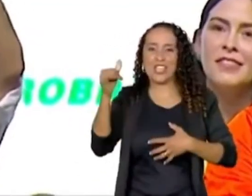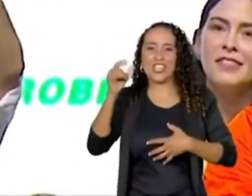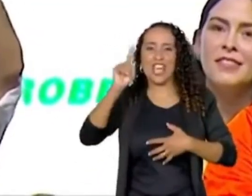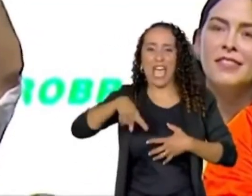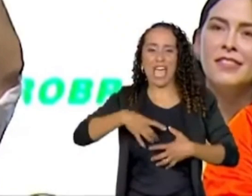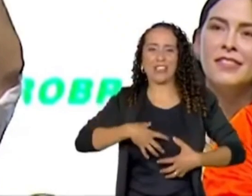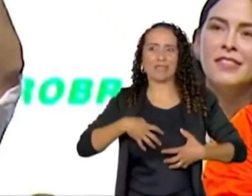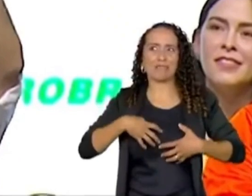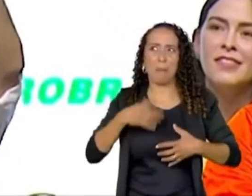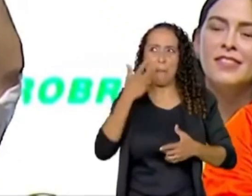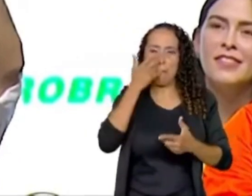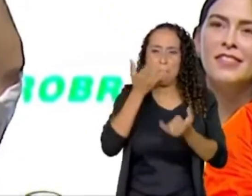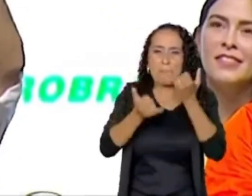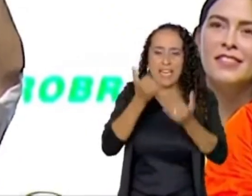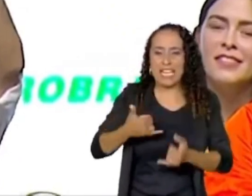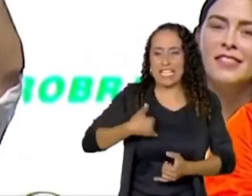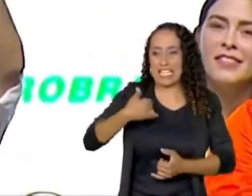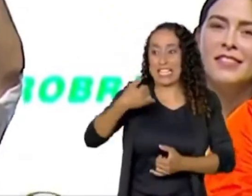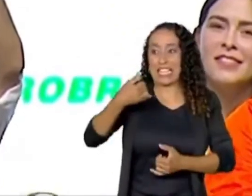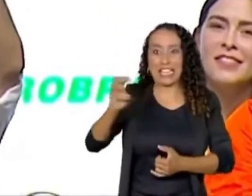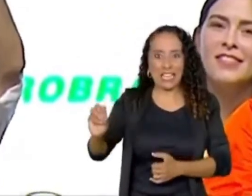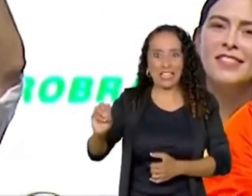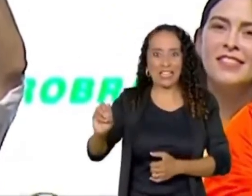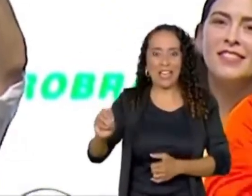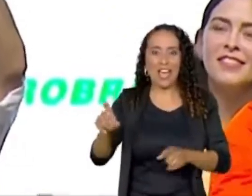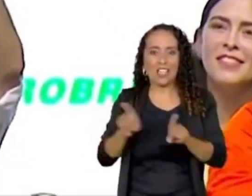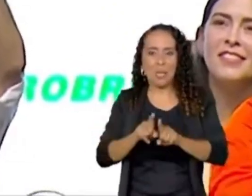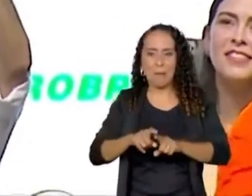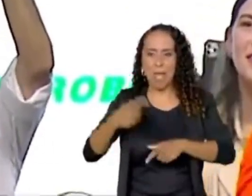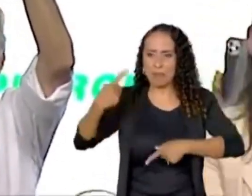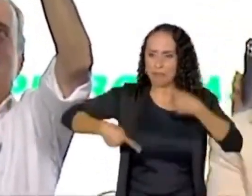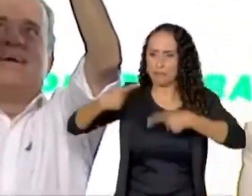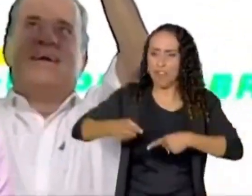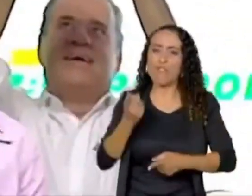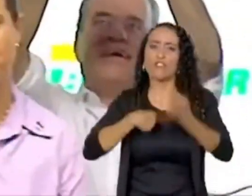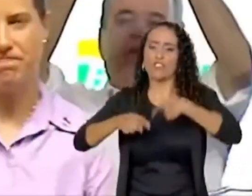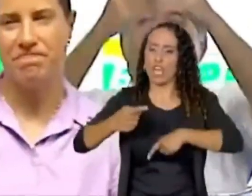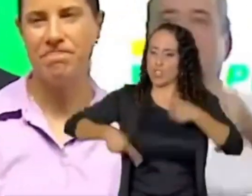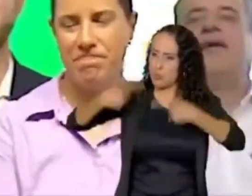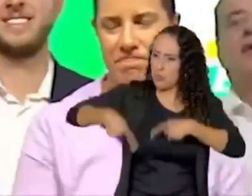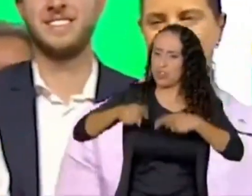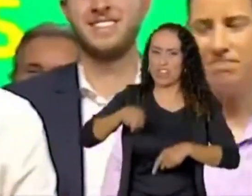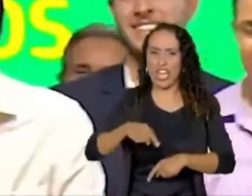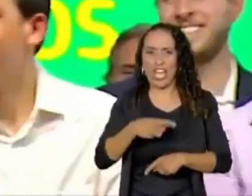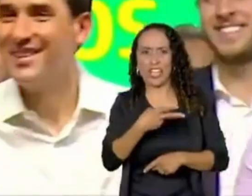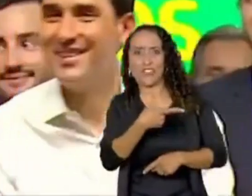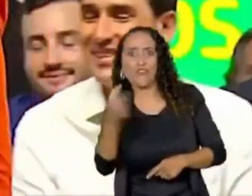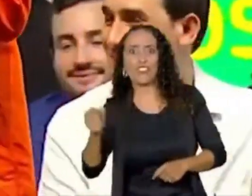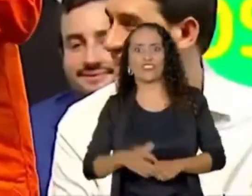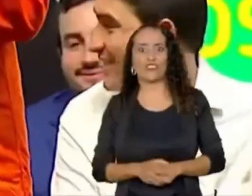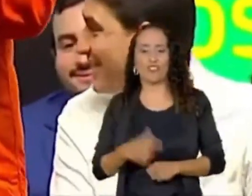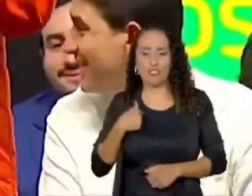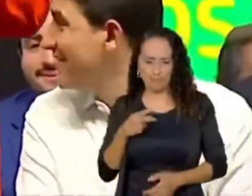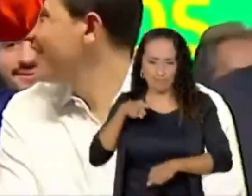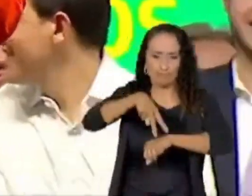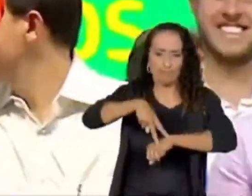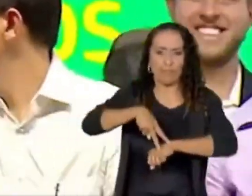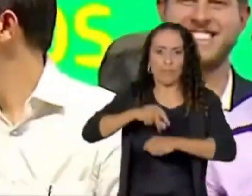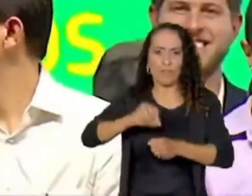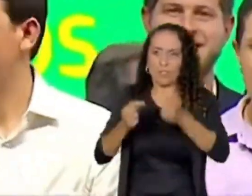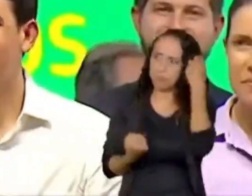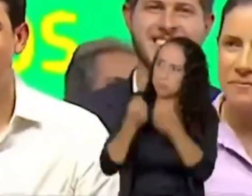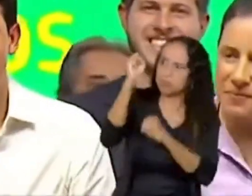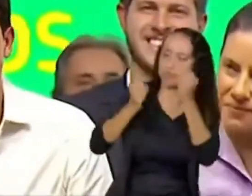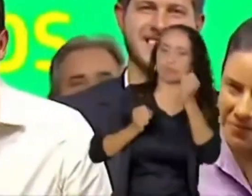e o tesão político é de 20. Eu estou aqui para fazer essa... esta revolução nesse país. Um